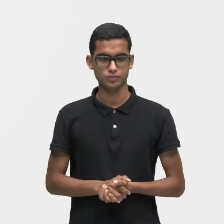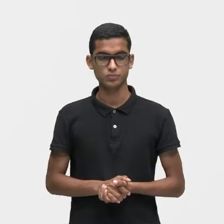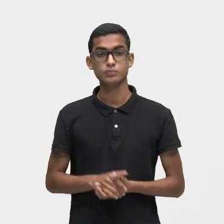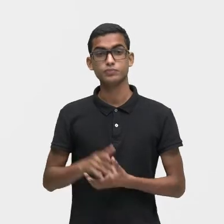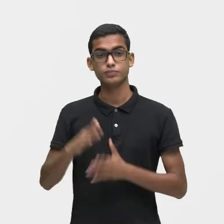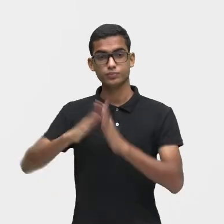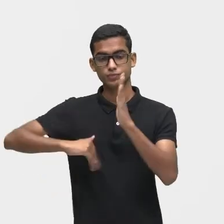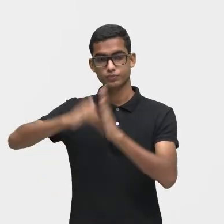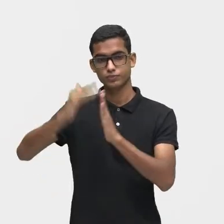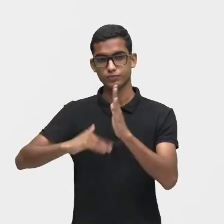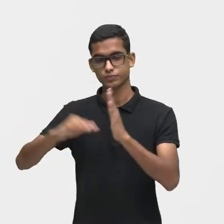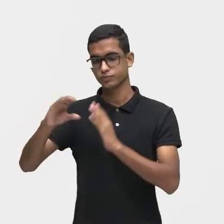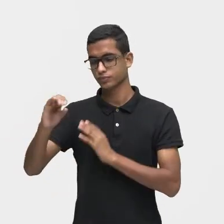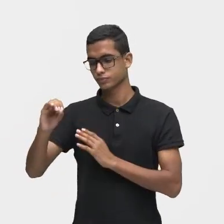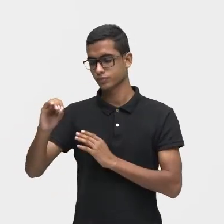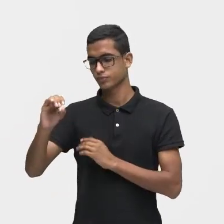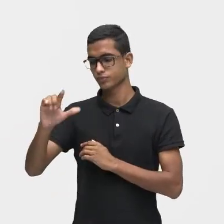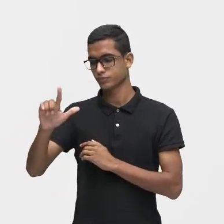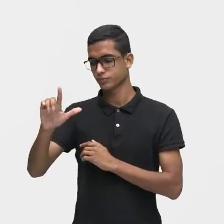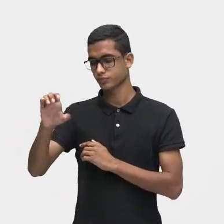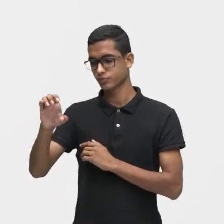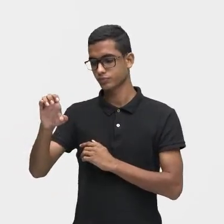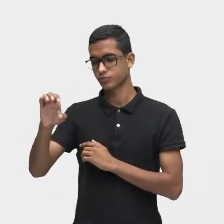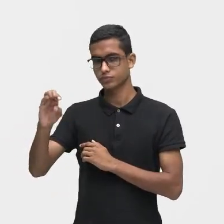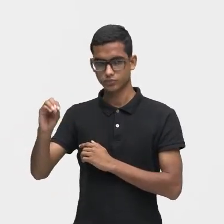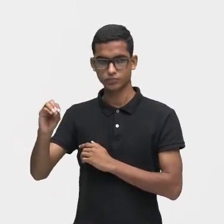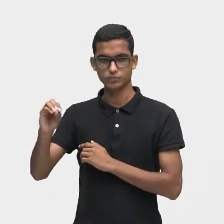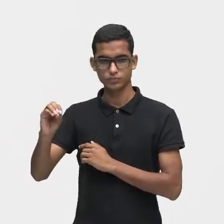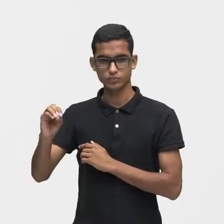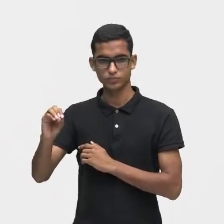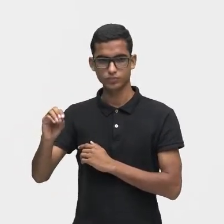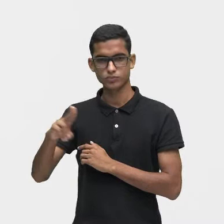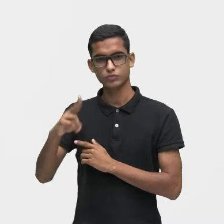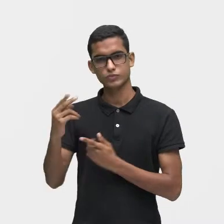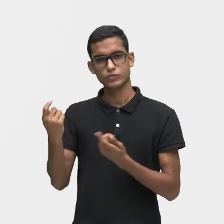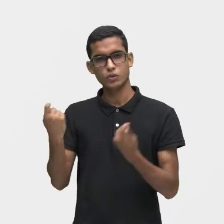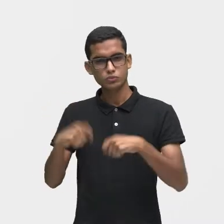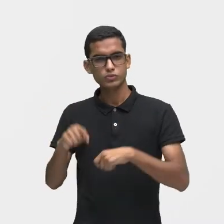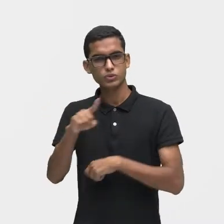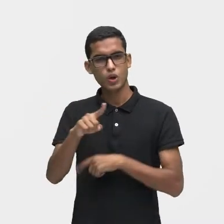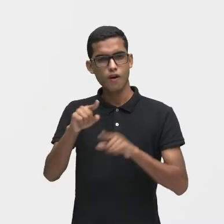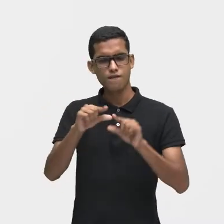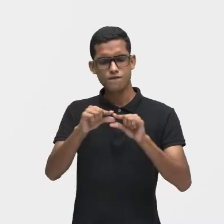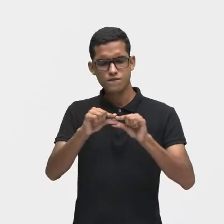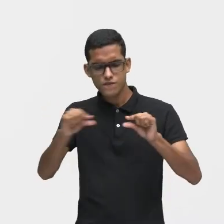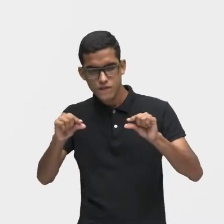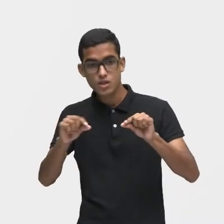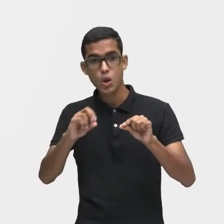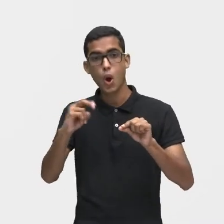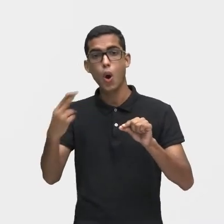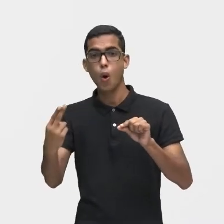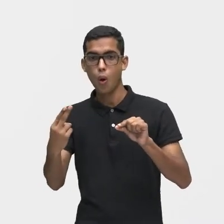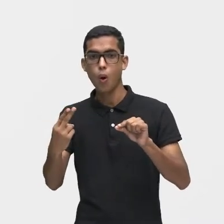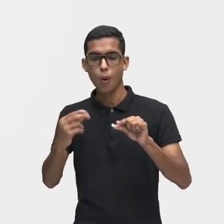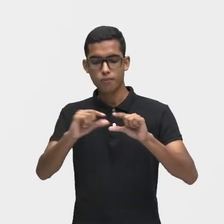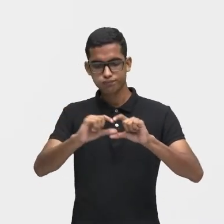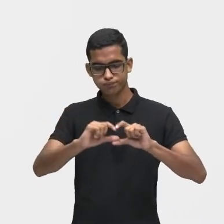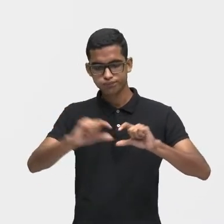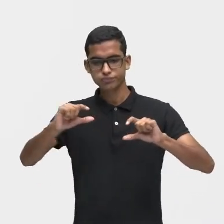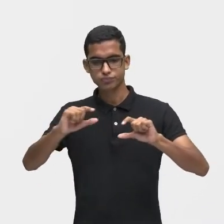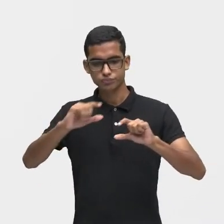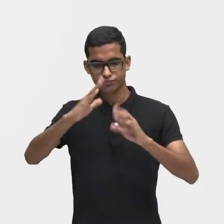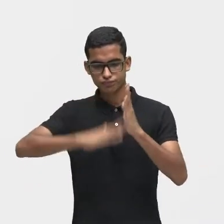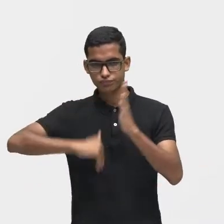aplicar camadas tão finas como as veladuras ou tão grossas quanto em pastos. A gente vai ver dois exemplos